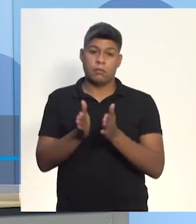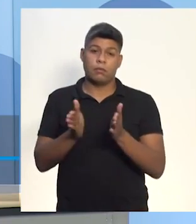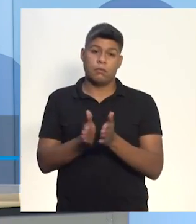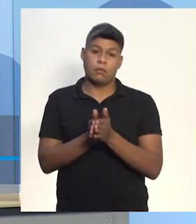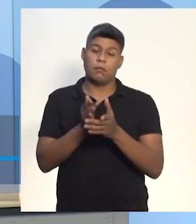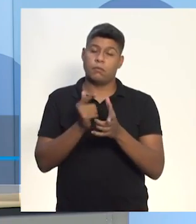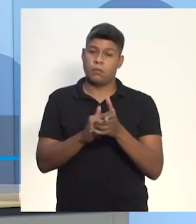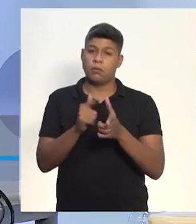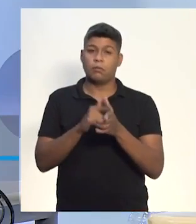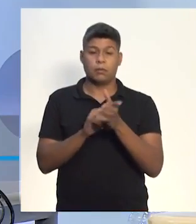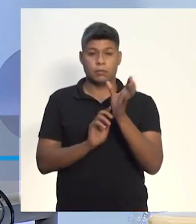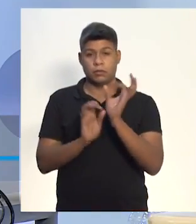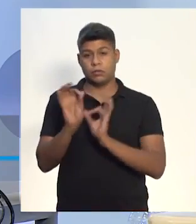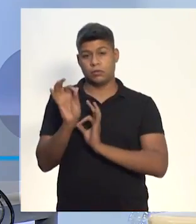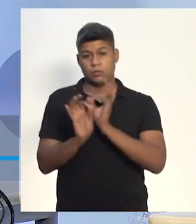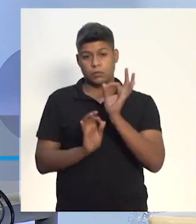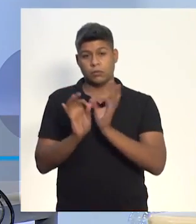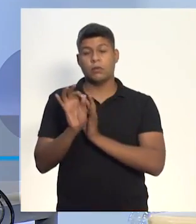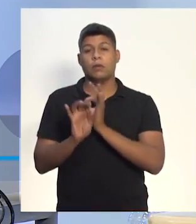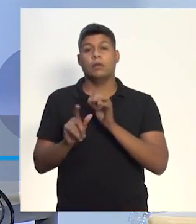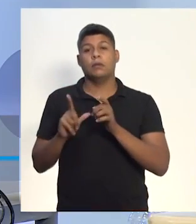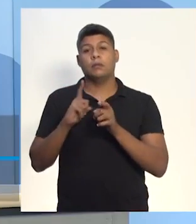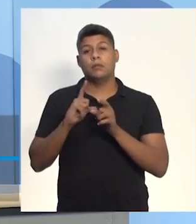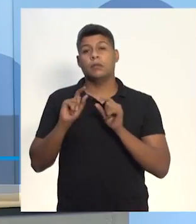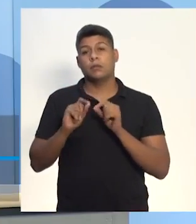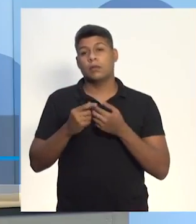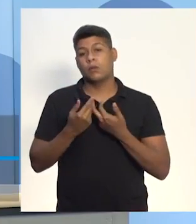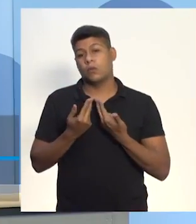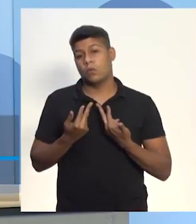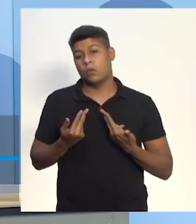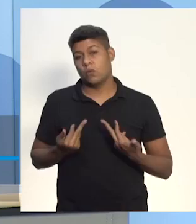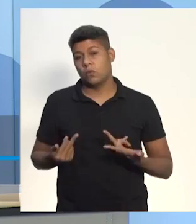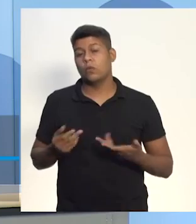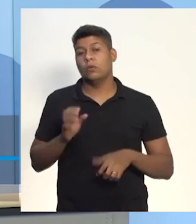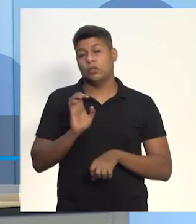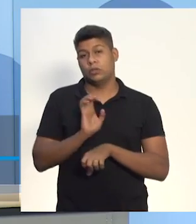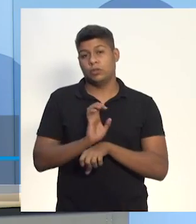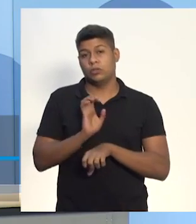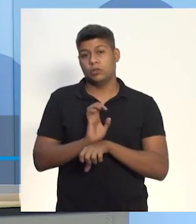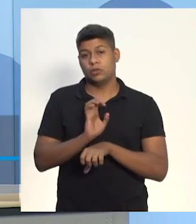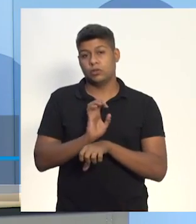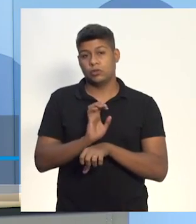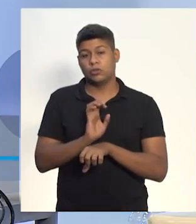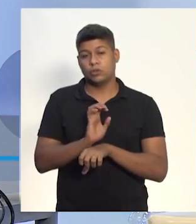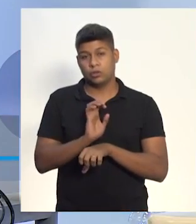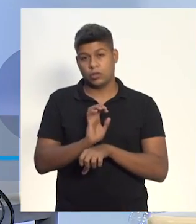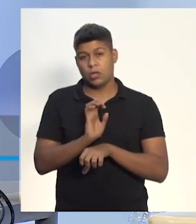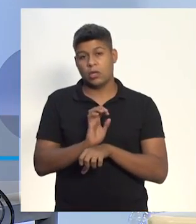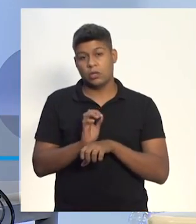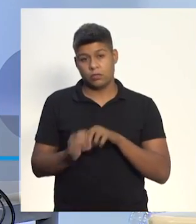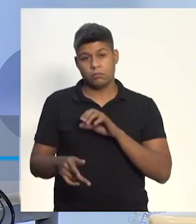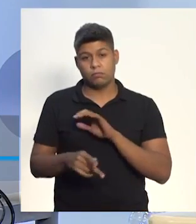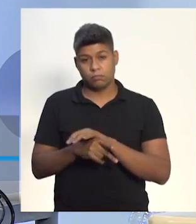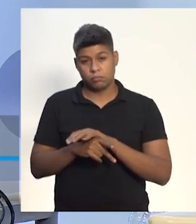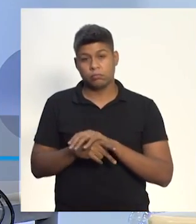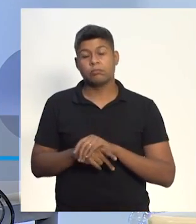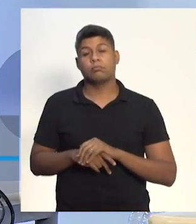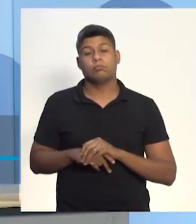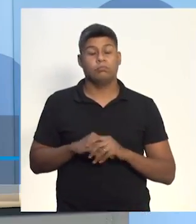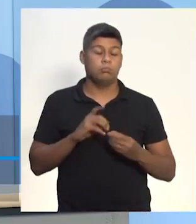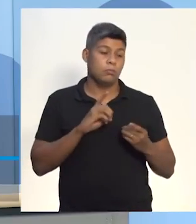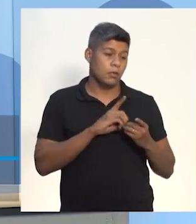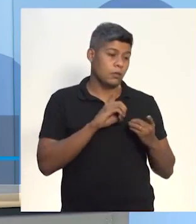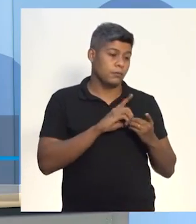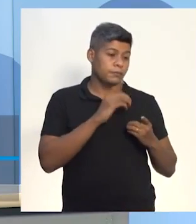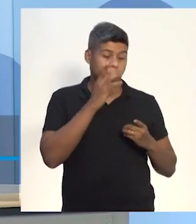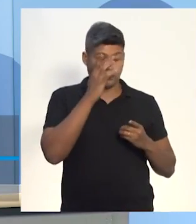problema estrutural que envolve, né, muitos atores, o Estado, a própria a situação de tratamento